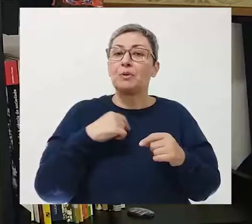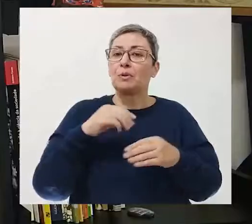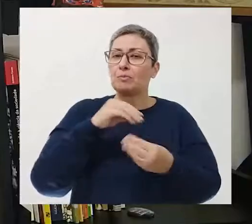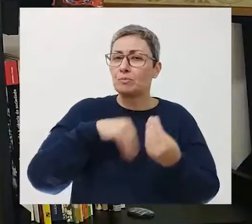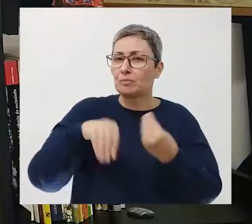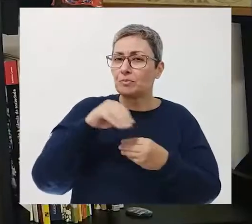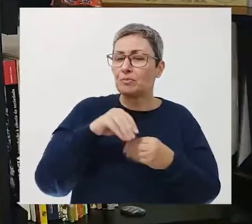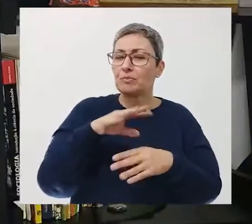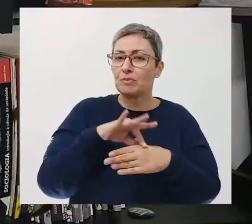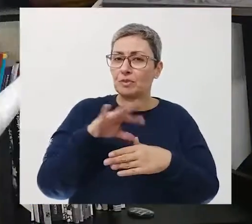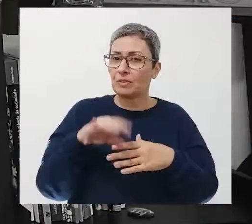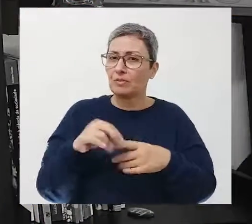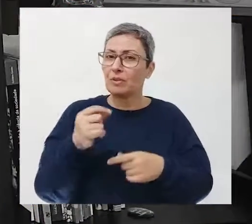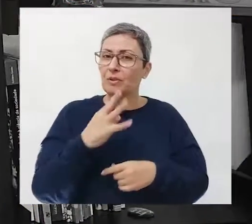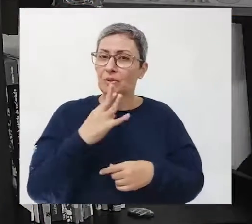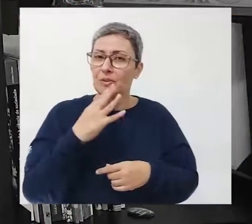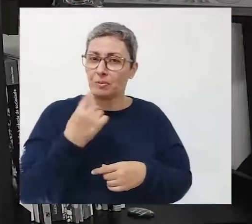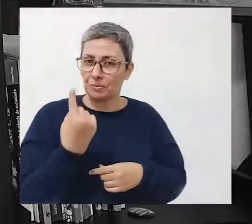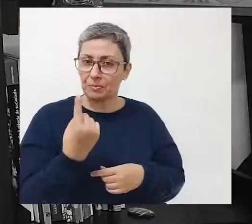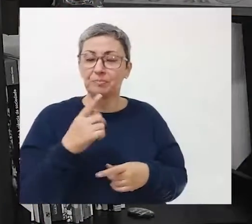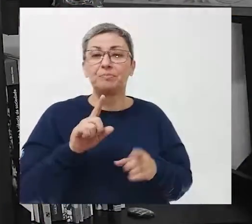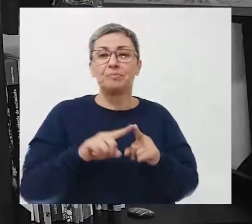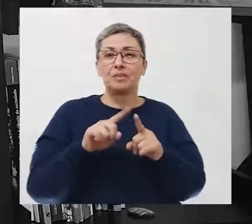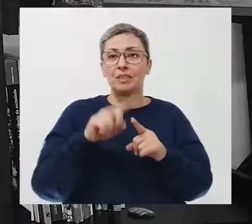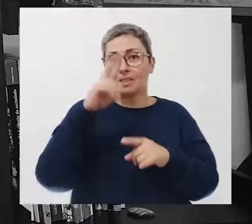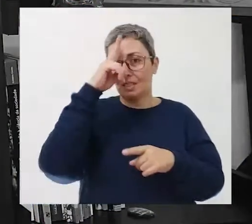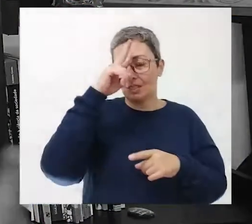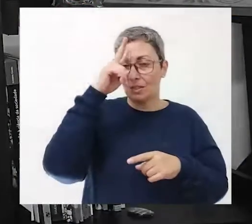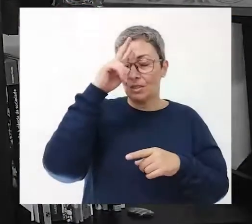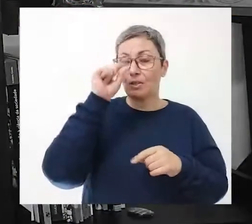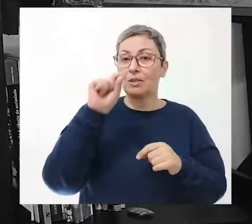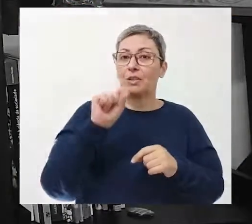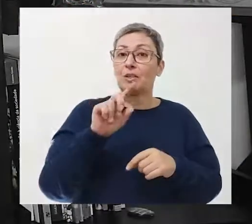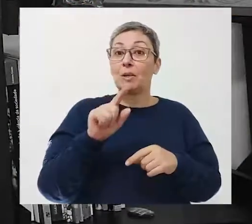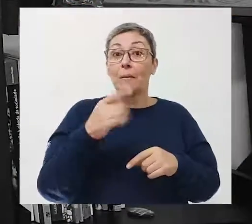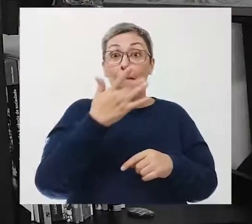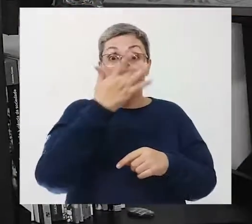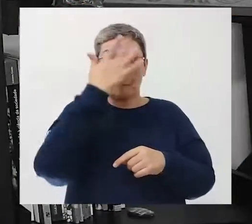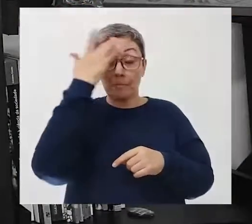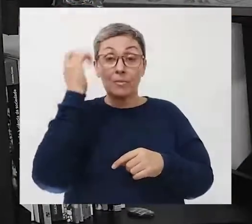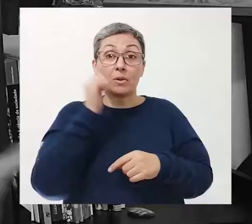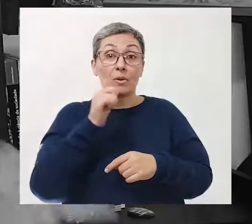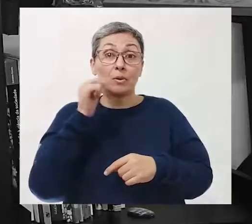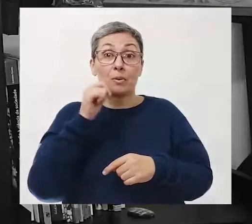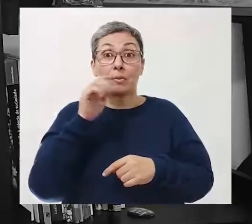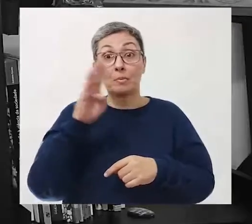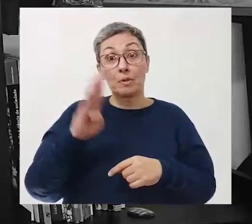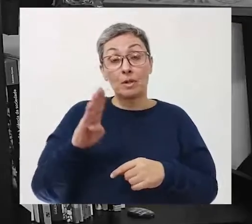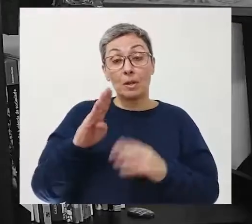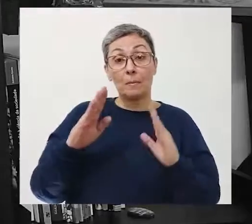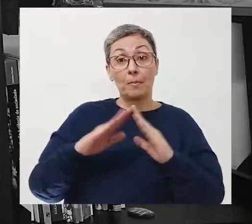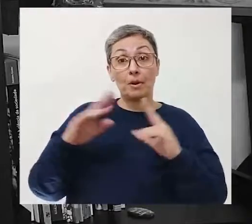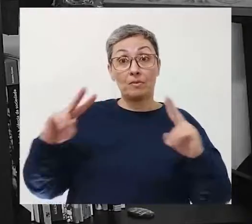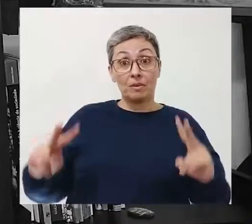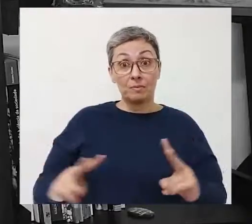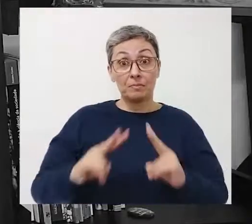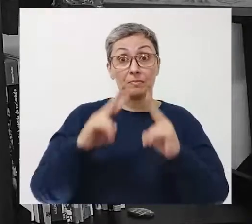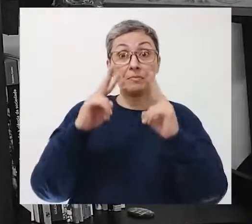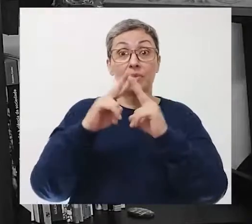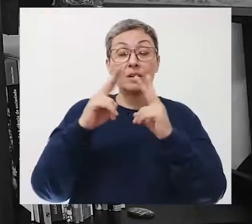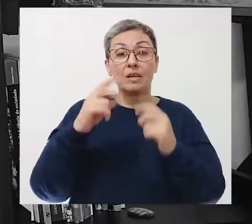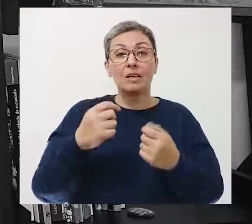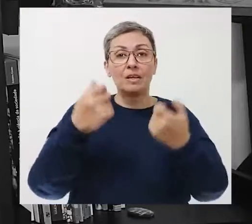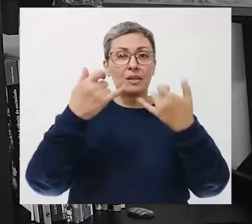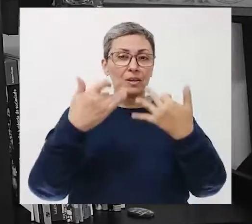a gente vai conhecer uma delas, tá? Essa história é sobre uma brasileira que morava em Paris e ela contava,